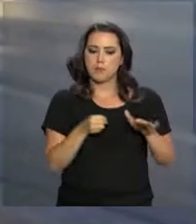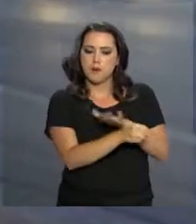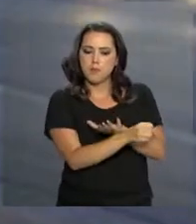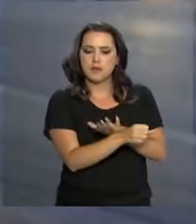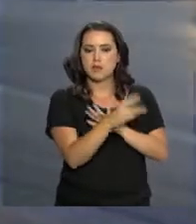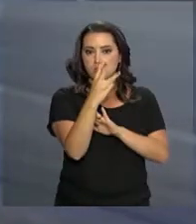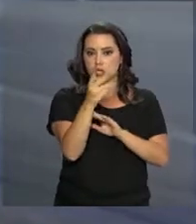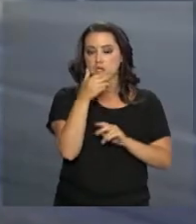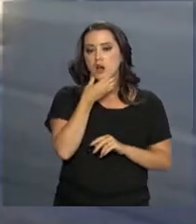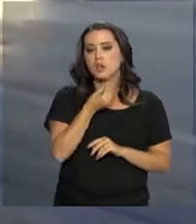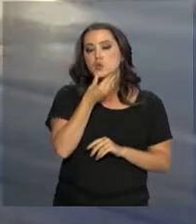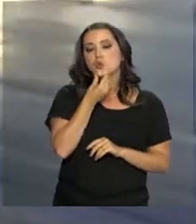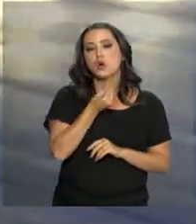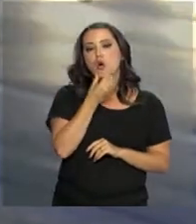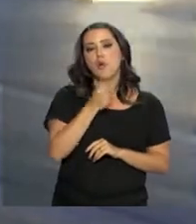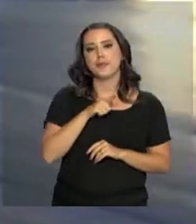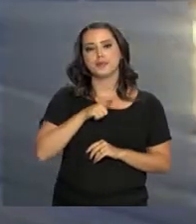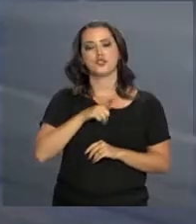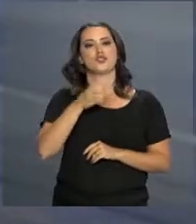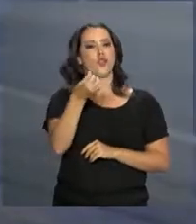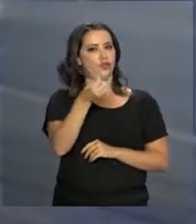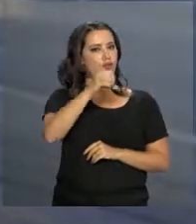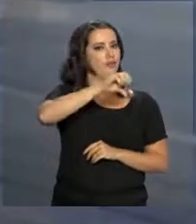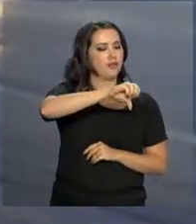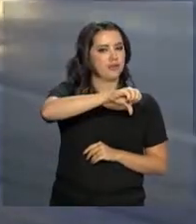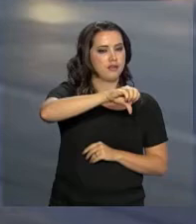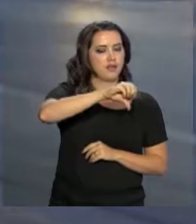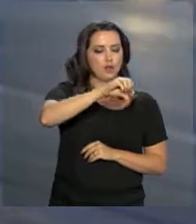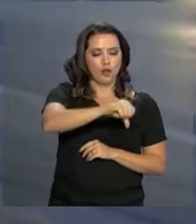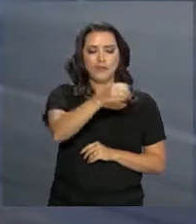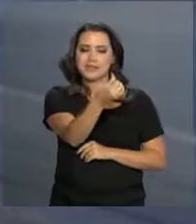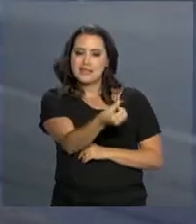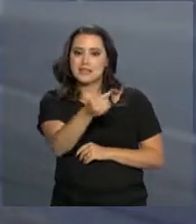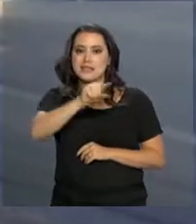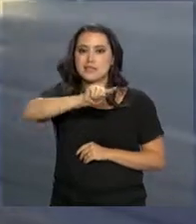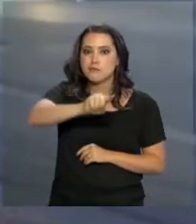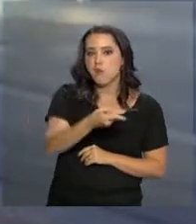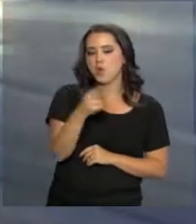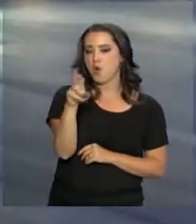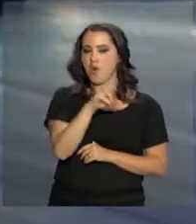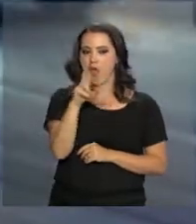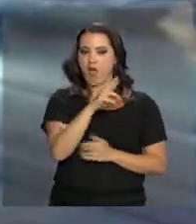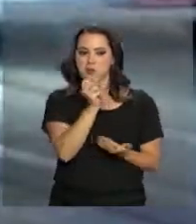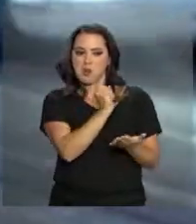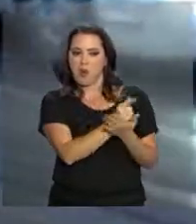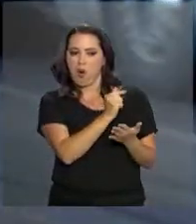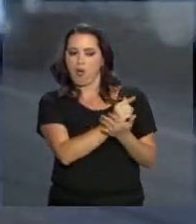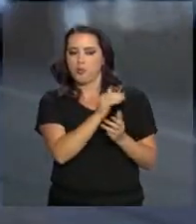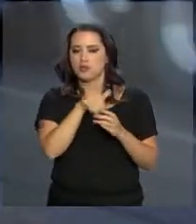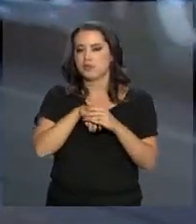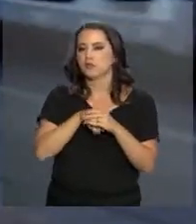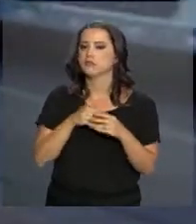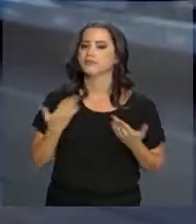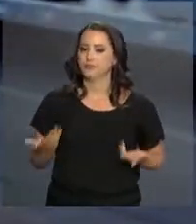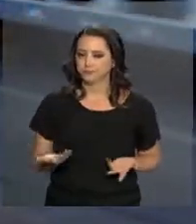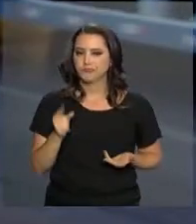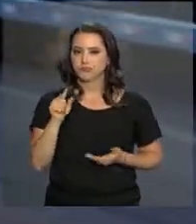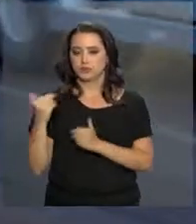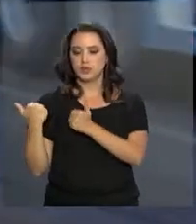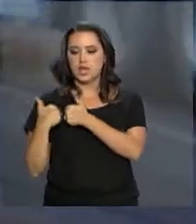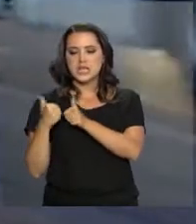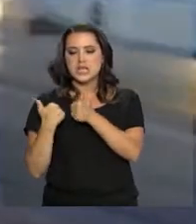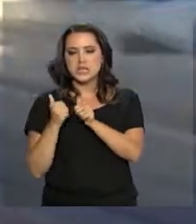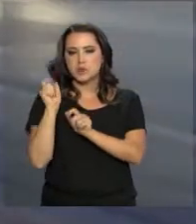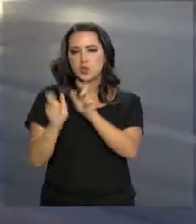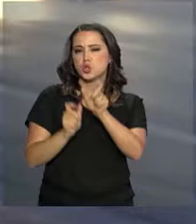uma quantia de mais de R$ 96 mil para a compra de votos. Infrações como o transporte irregular de passageiros, excesso